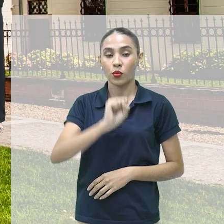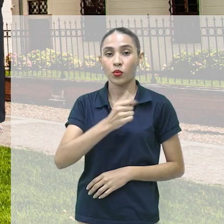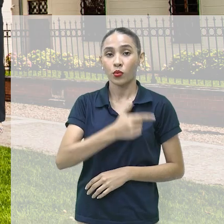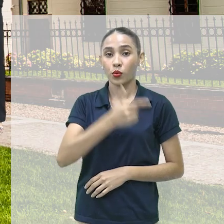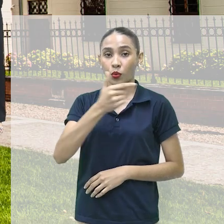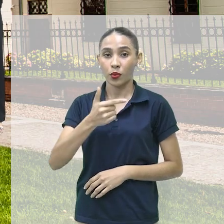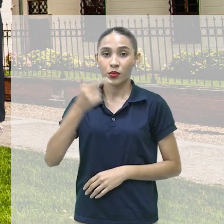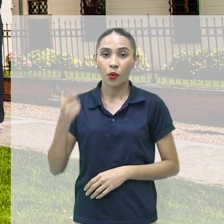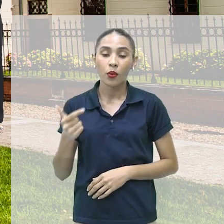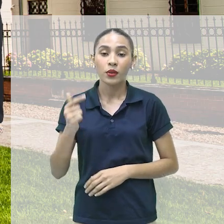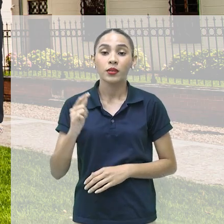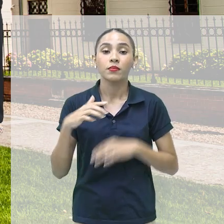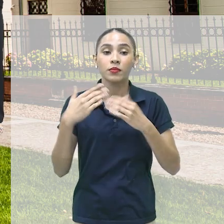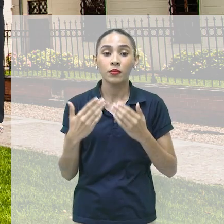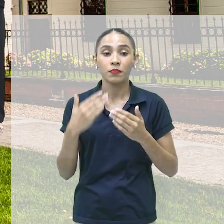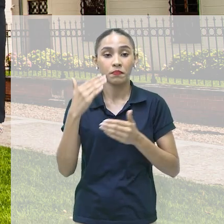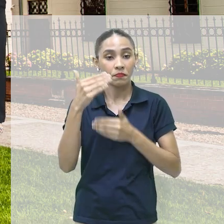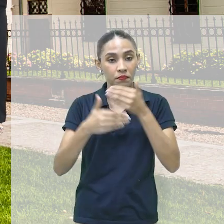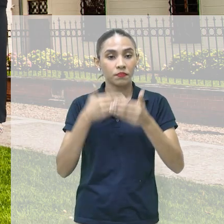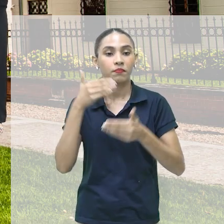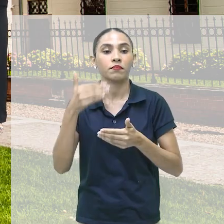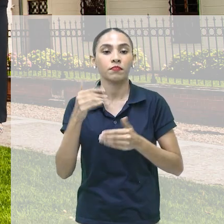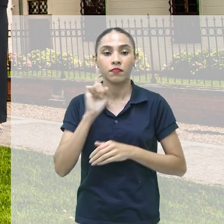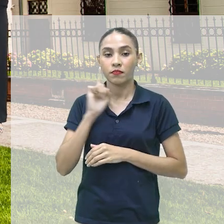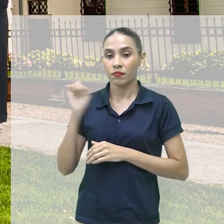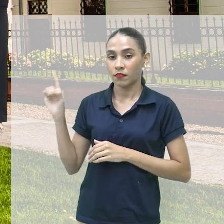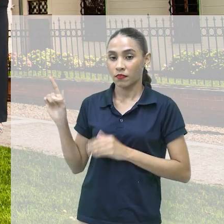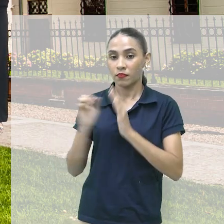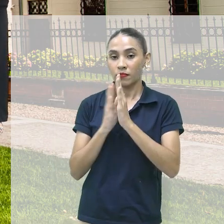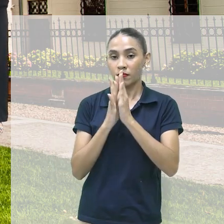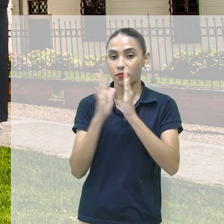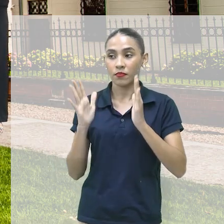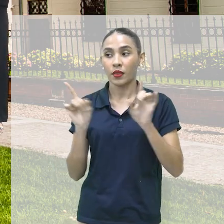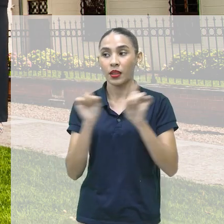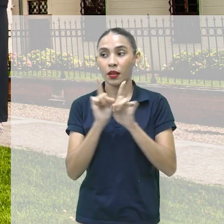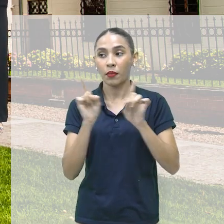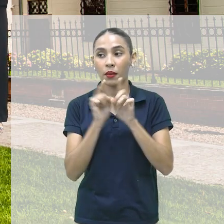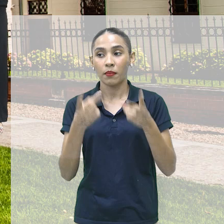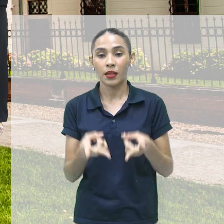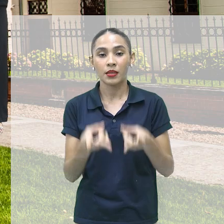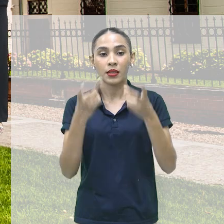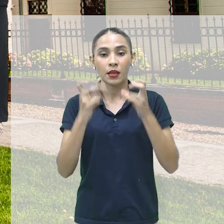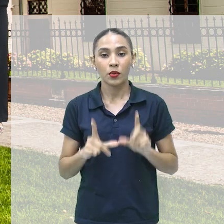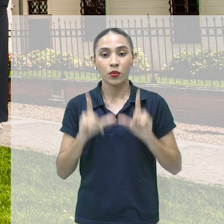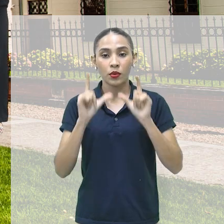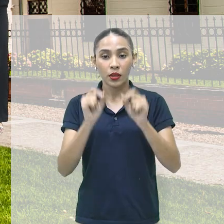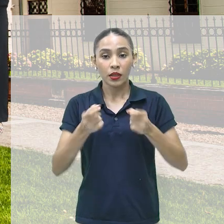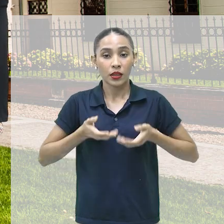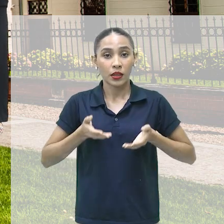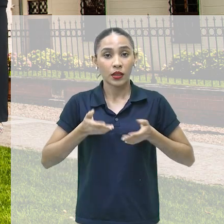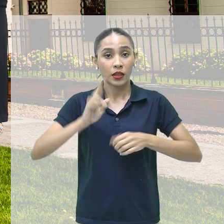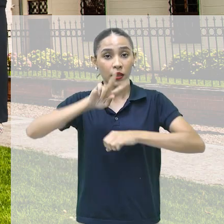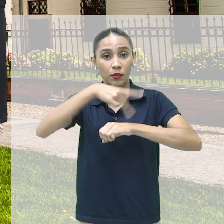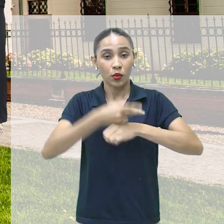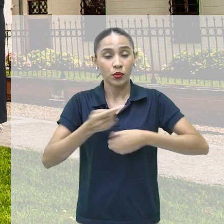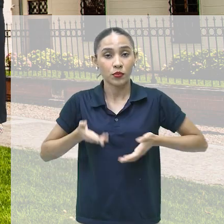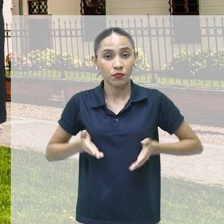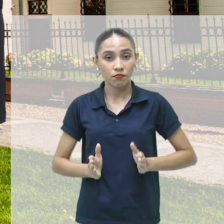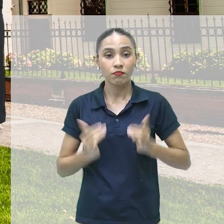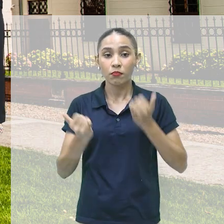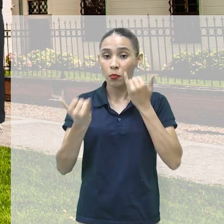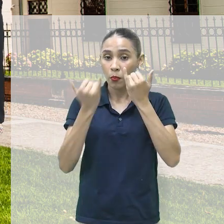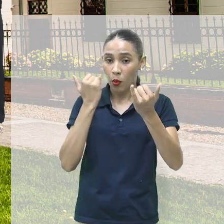em 1822. Vamos seguindo a linha do tempo. A gente observa aqui na sequência do seu nascimento